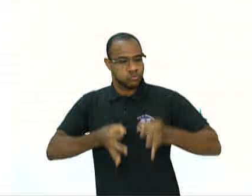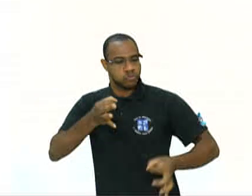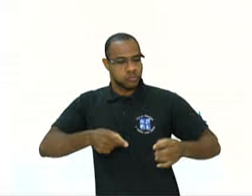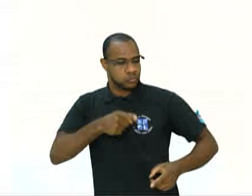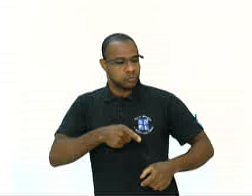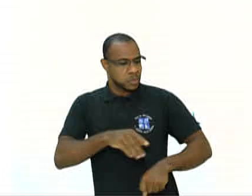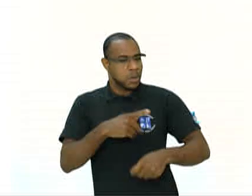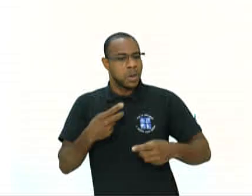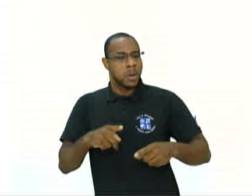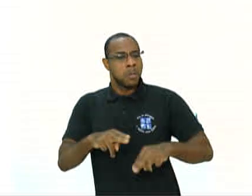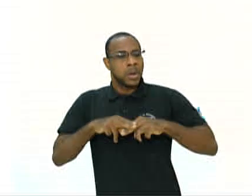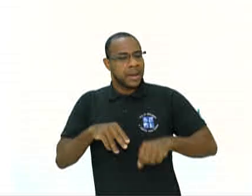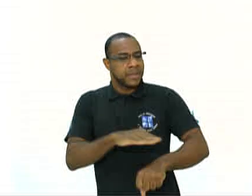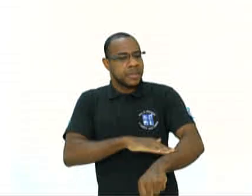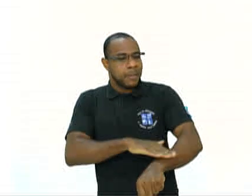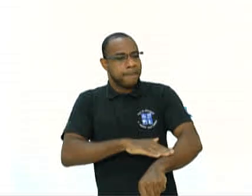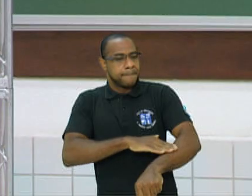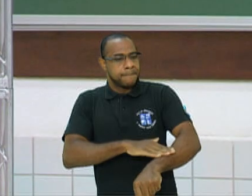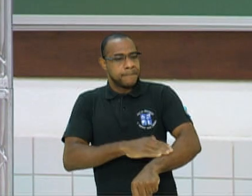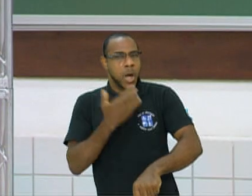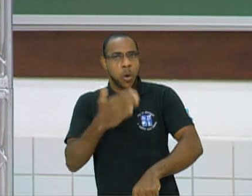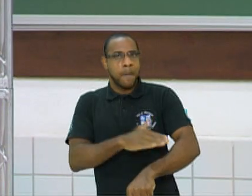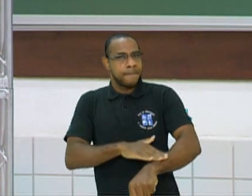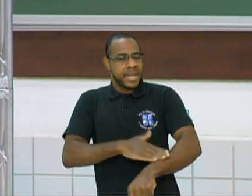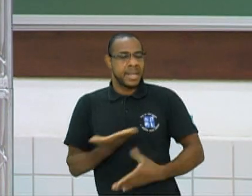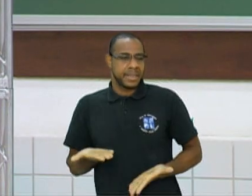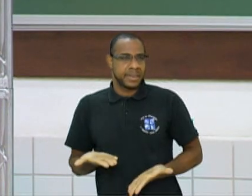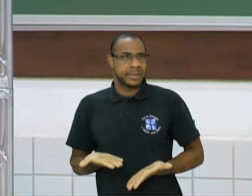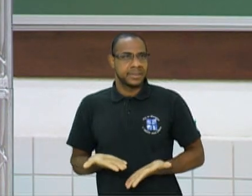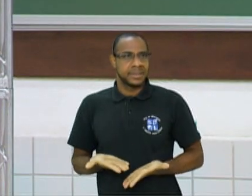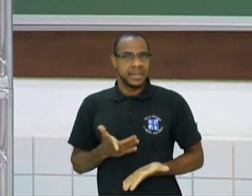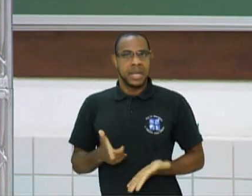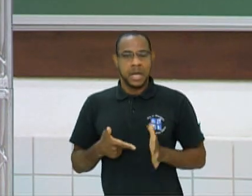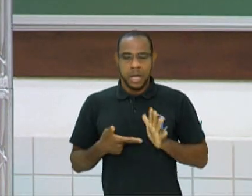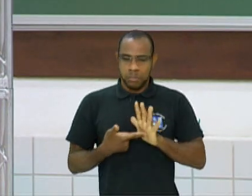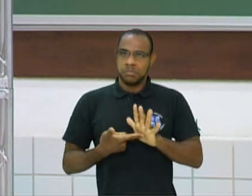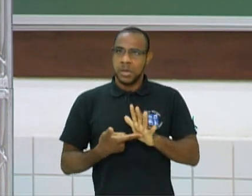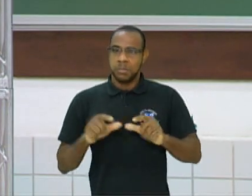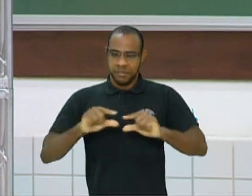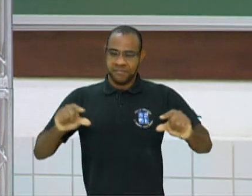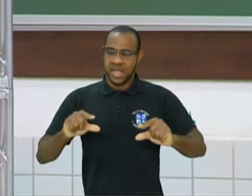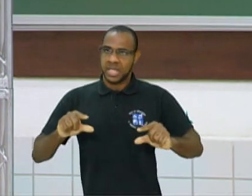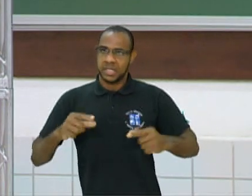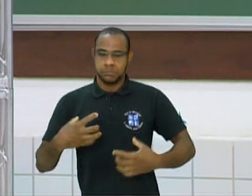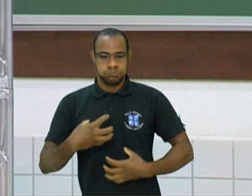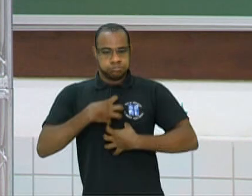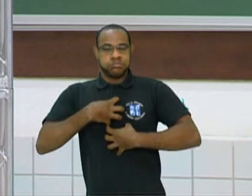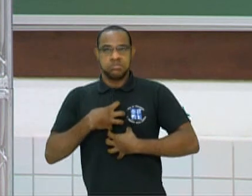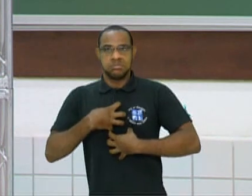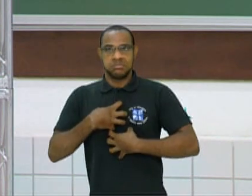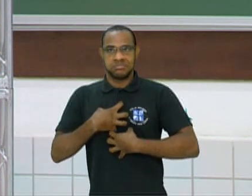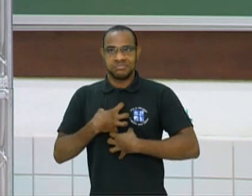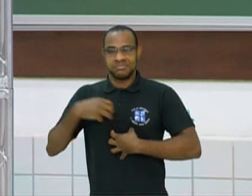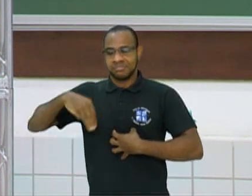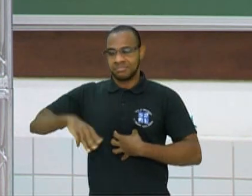pela cor de suas peles. Essa é uma das frases assim, de impacto dentro do discurso do Dr.